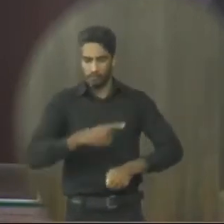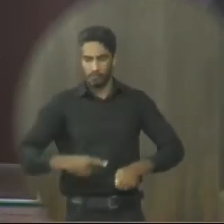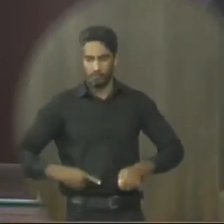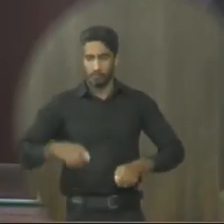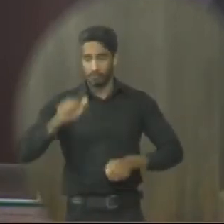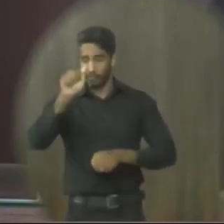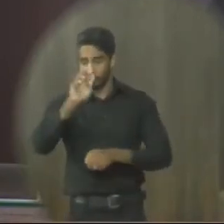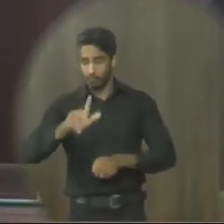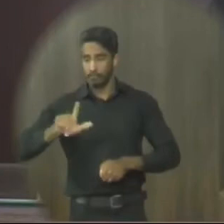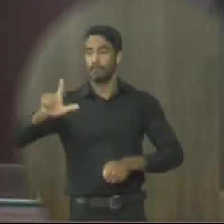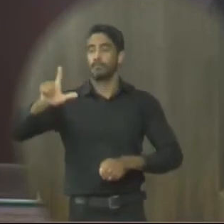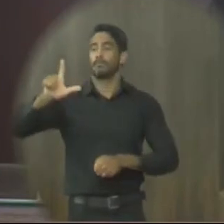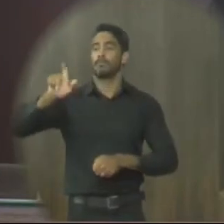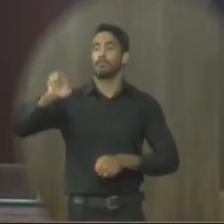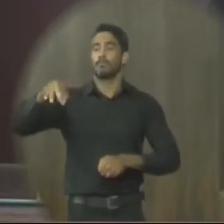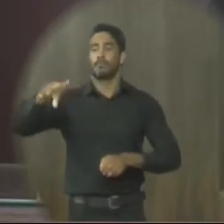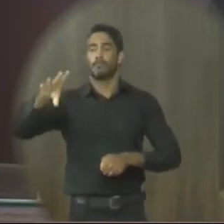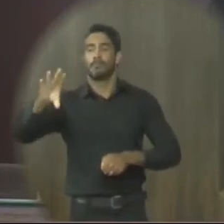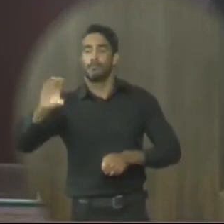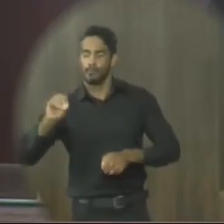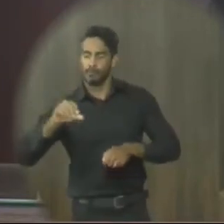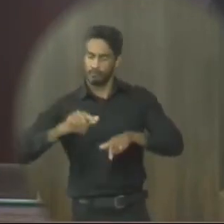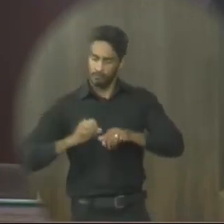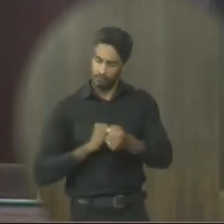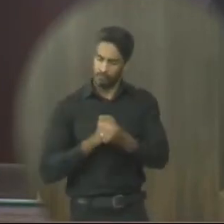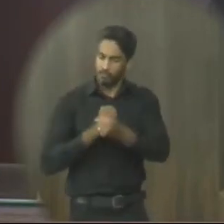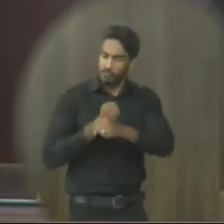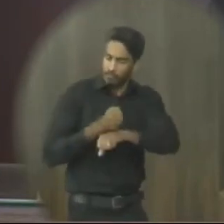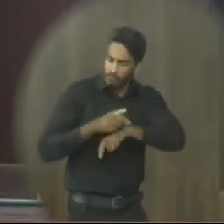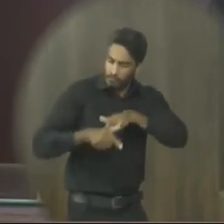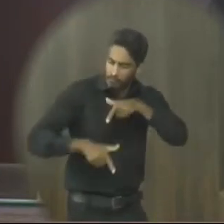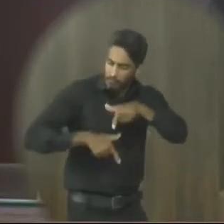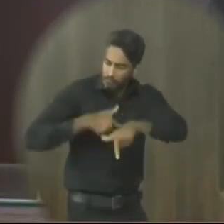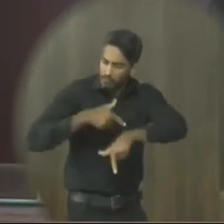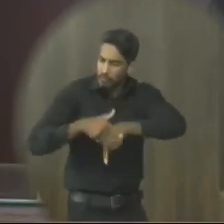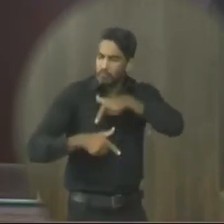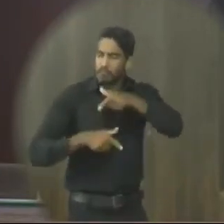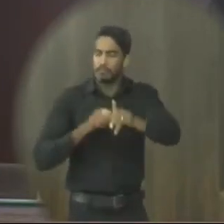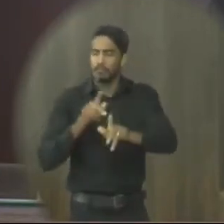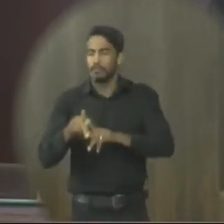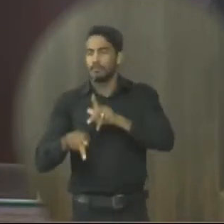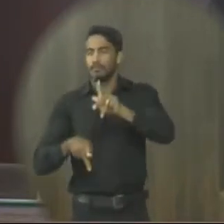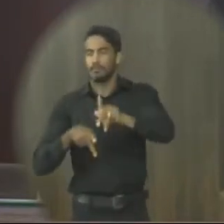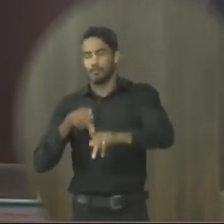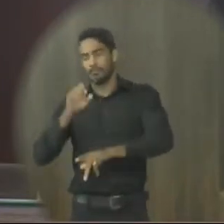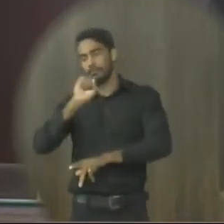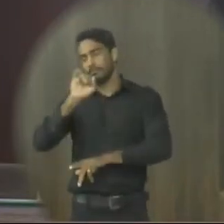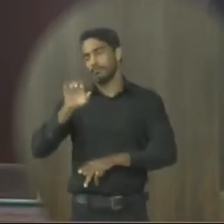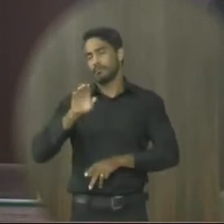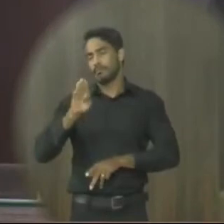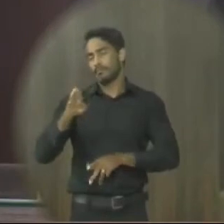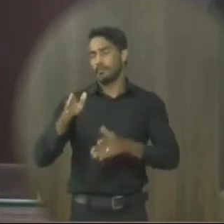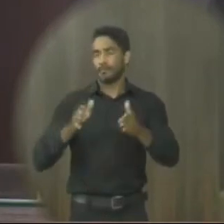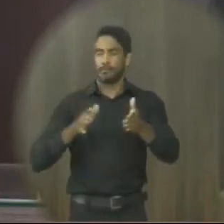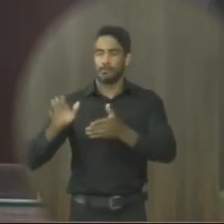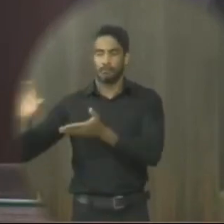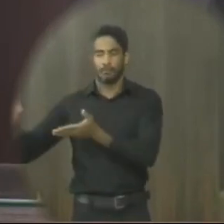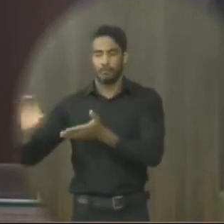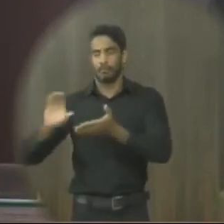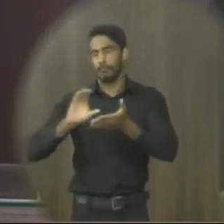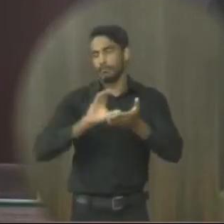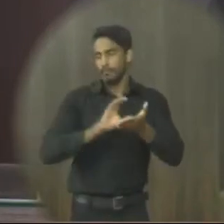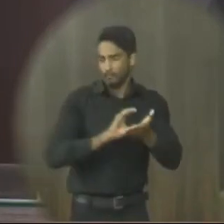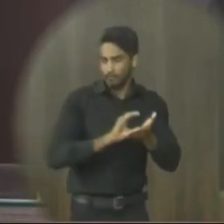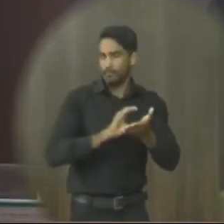Leonardo Monteiro, no qual tem desempenhado uma função com grandes apreços pela população janaúbense, através de emendas